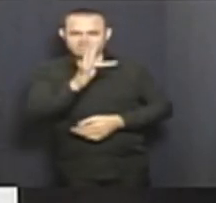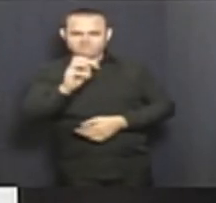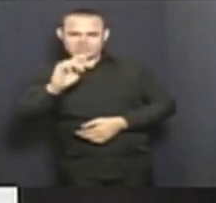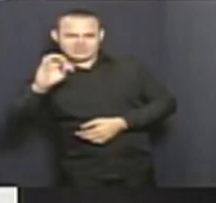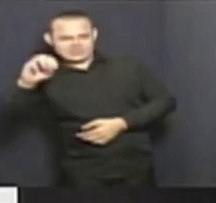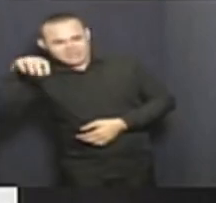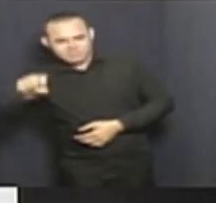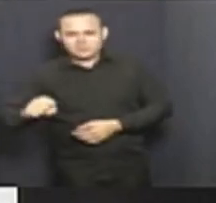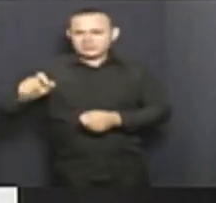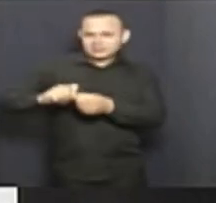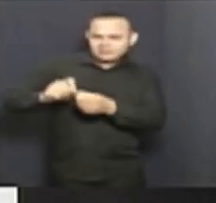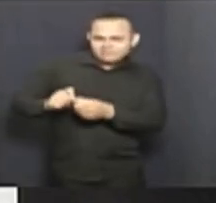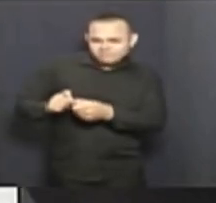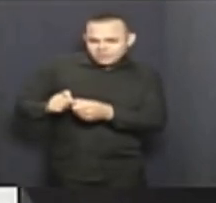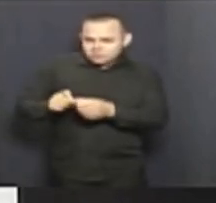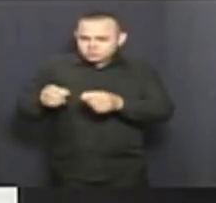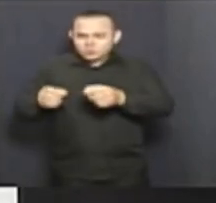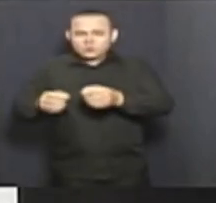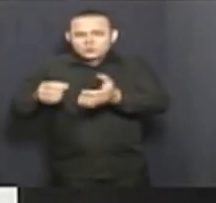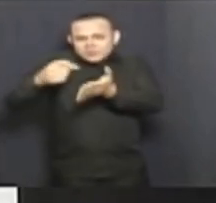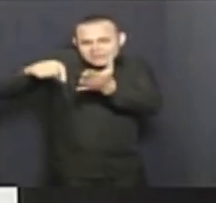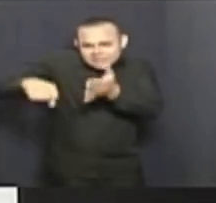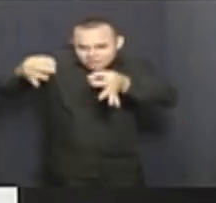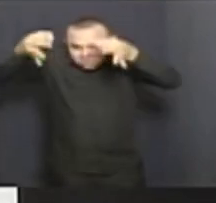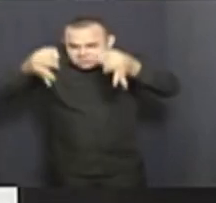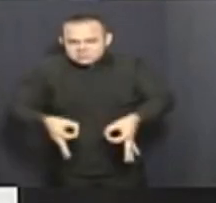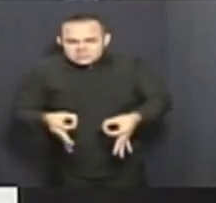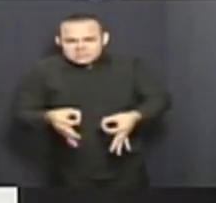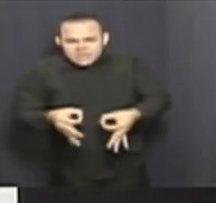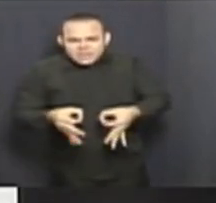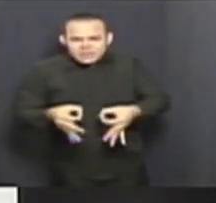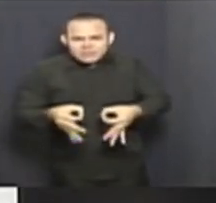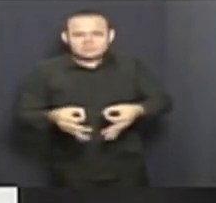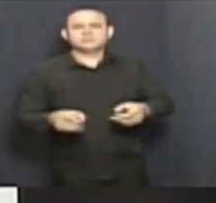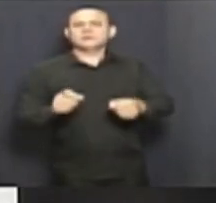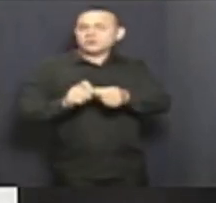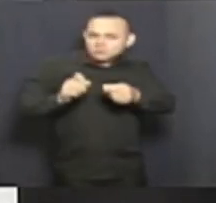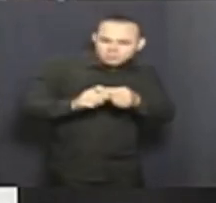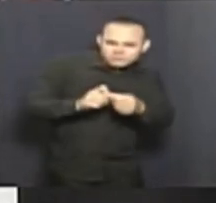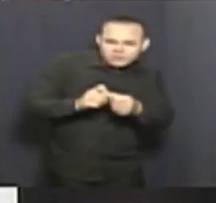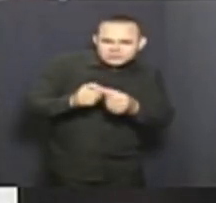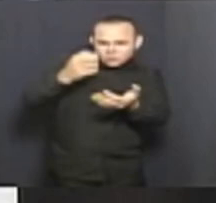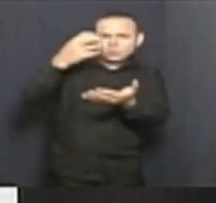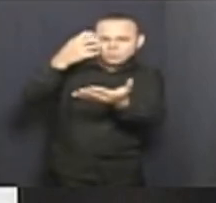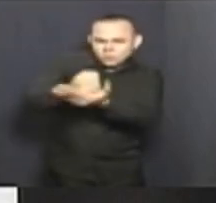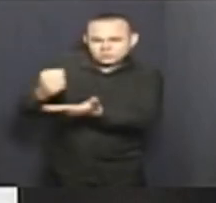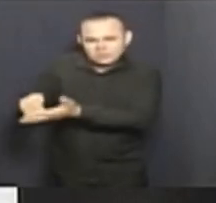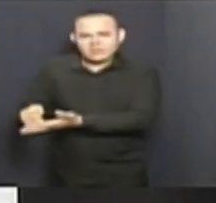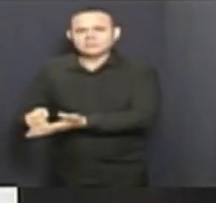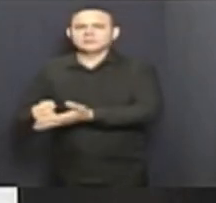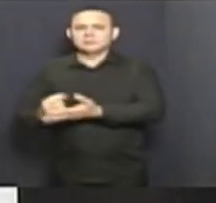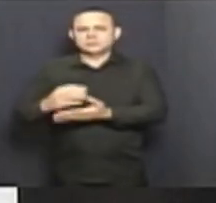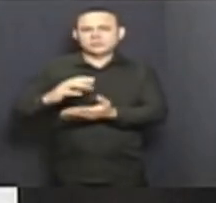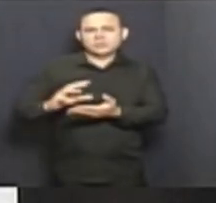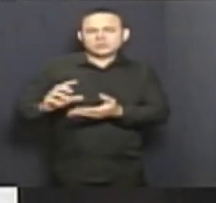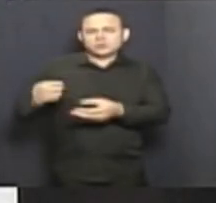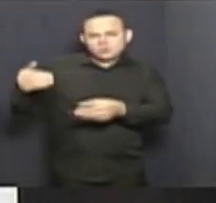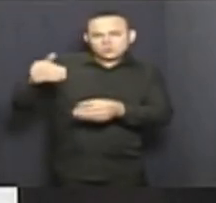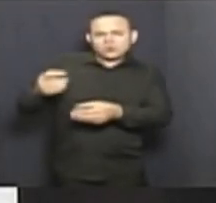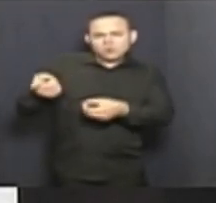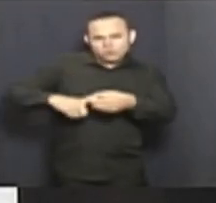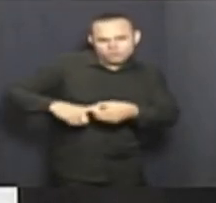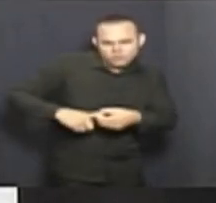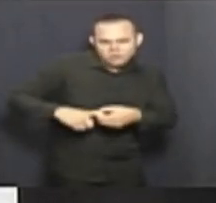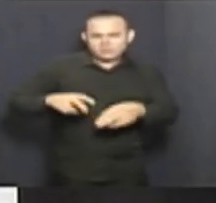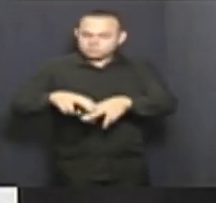dos convocados será os convocados e não vai dar pra fazer isso de imediato enquanto não consegue ser